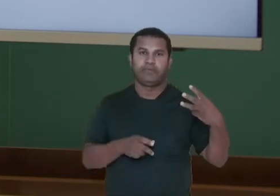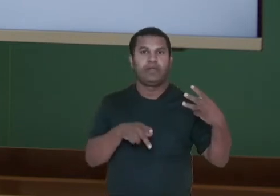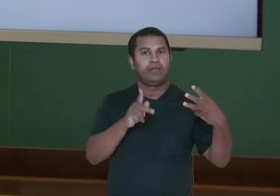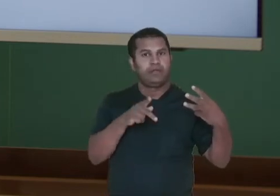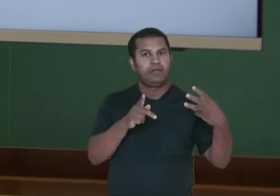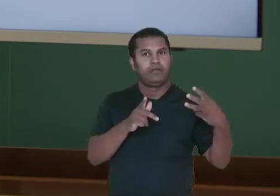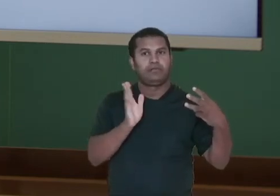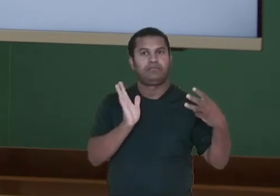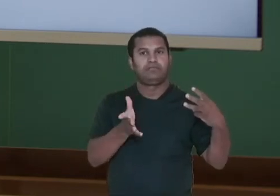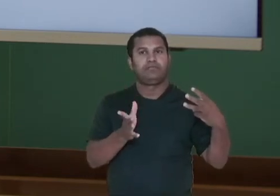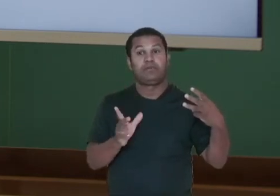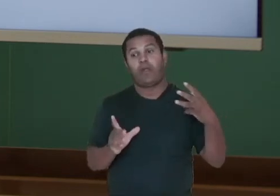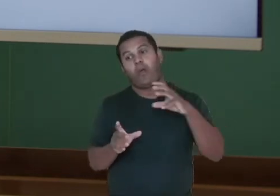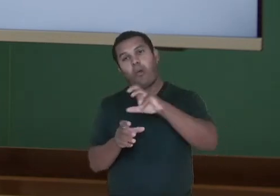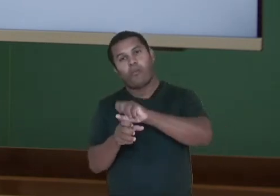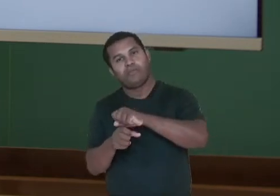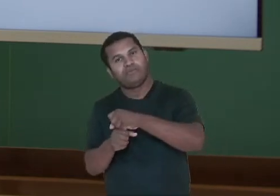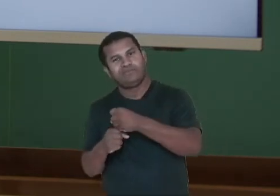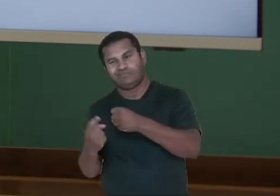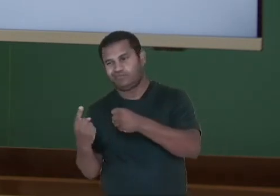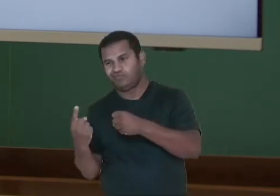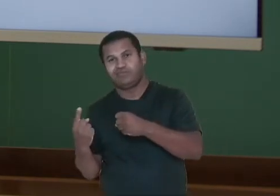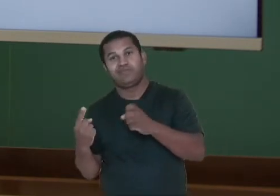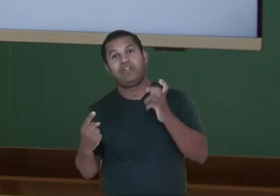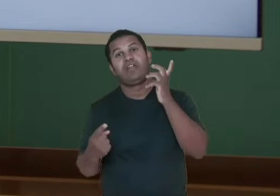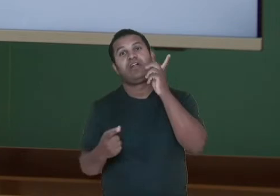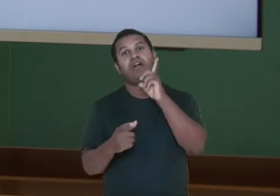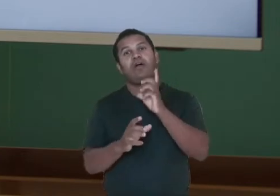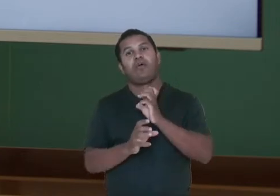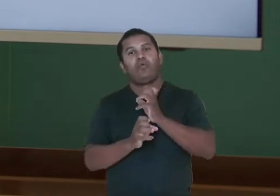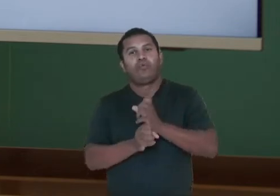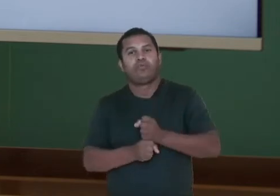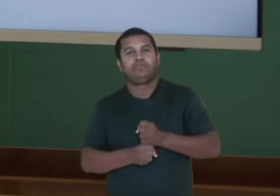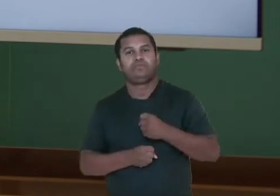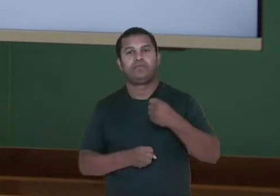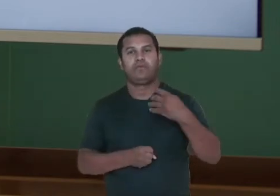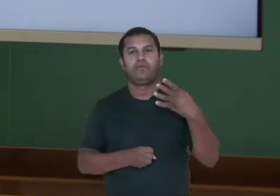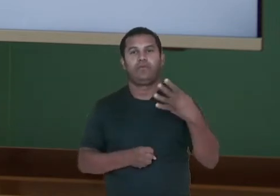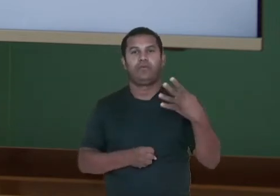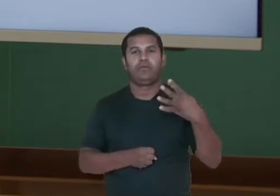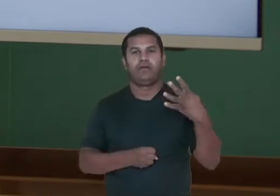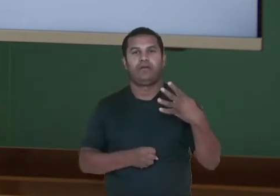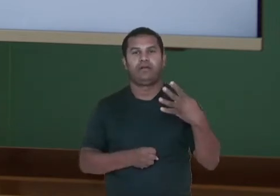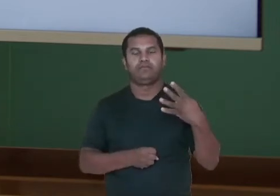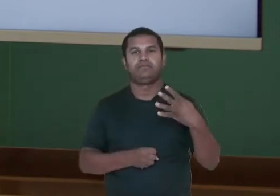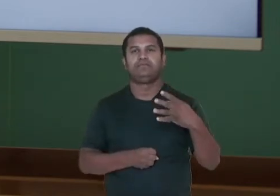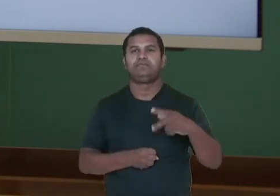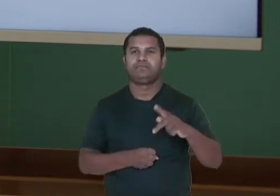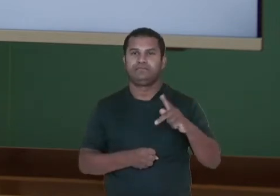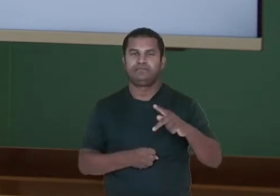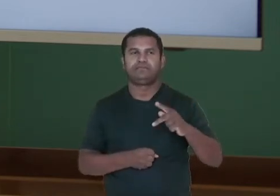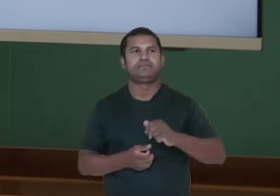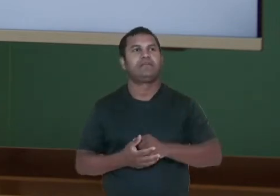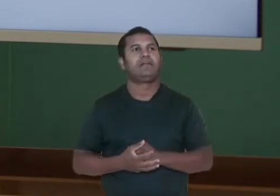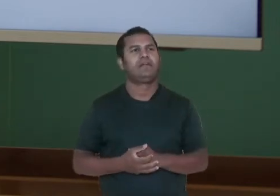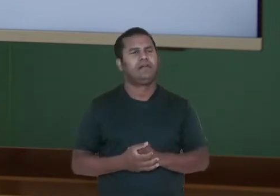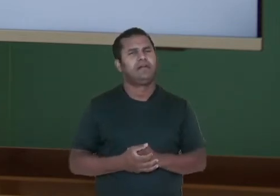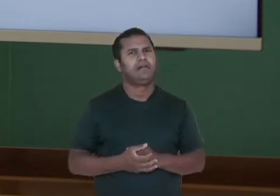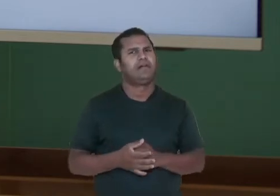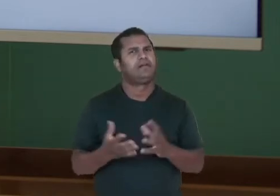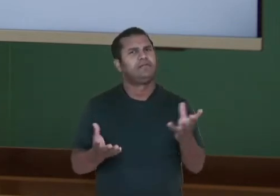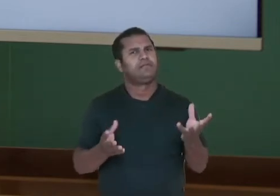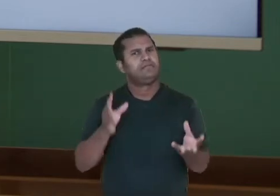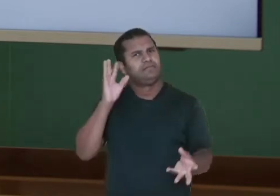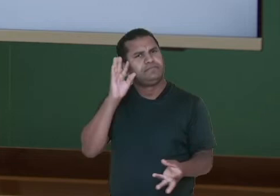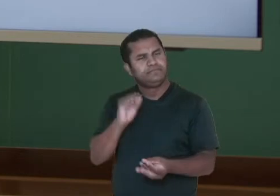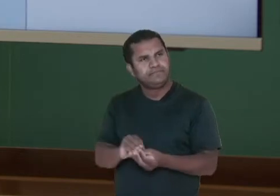1 e ficou com uma massa de 4, certo? Então, e eu sei que a quantidade de movimento deve permanecer. Então, dados disso